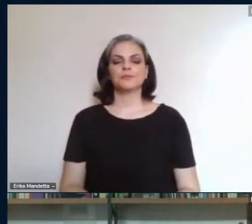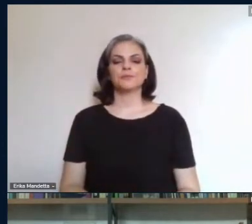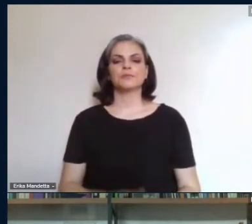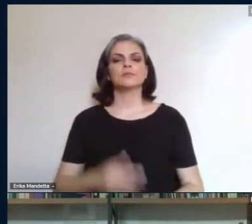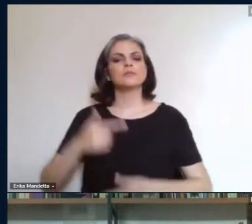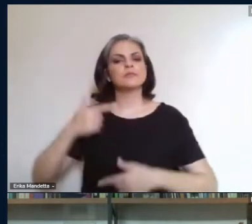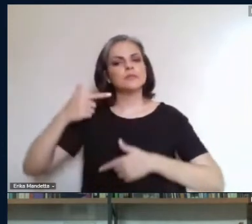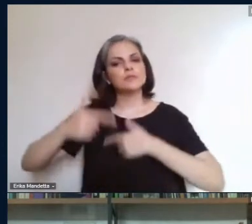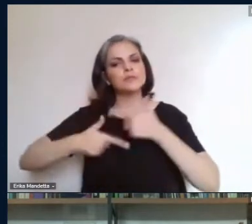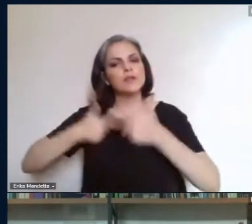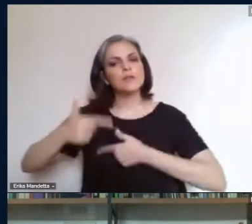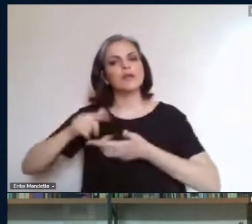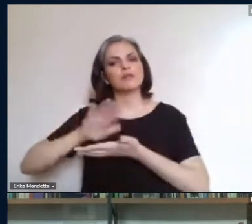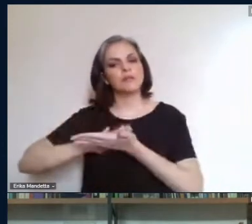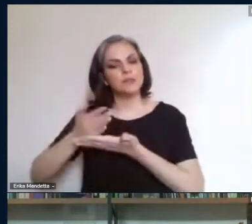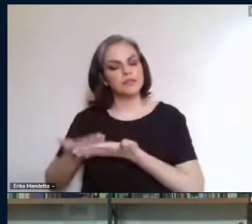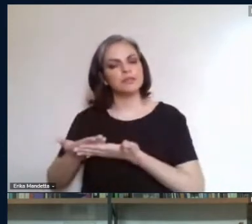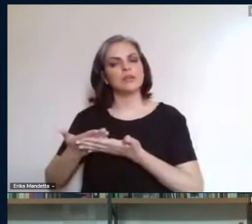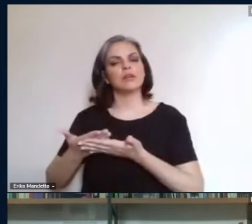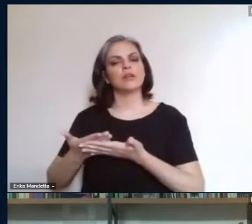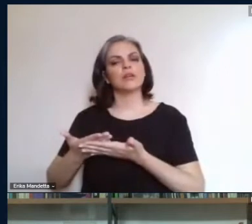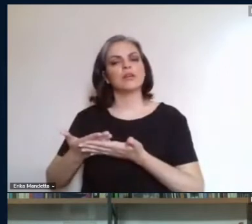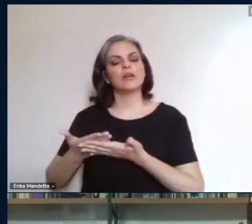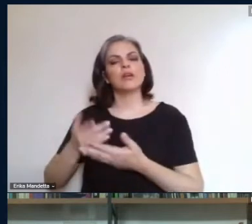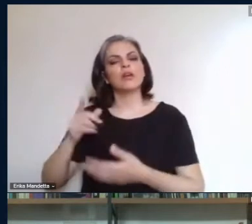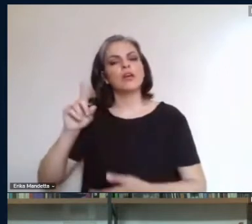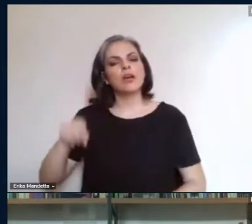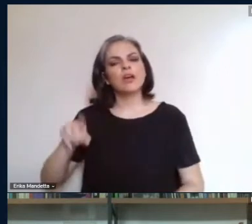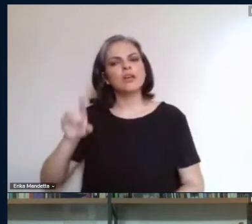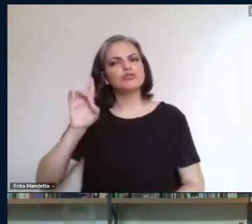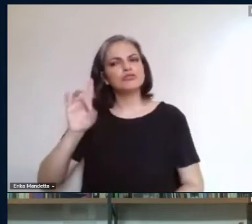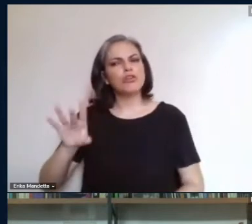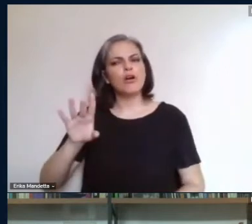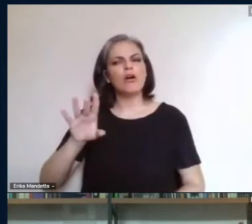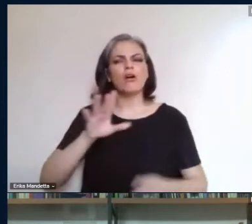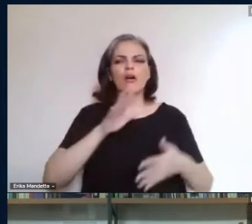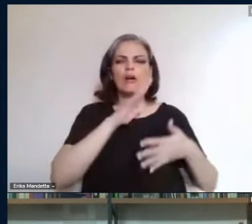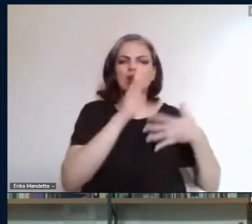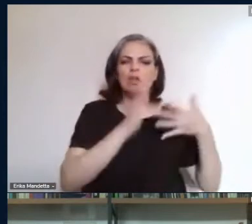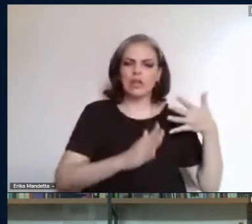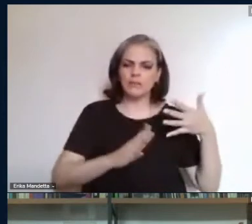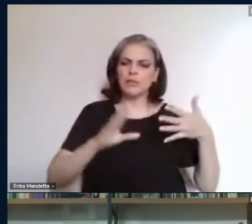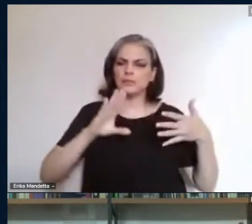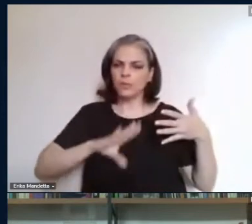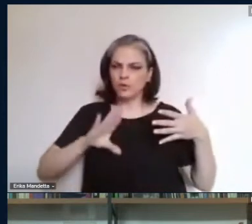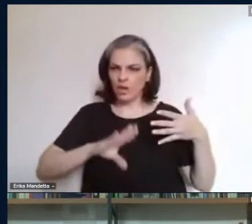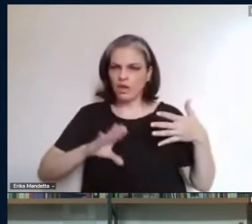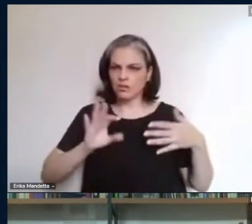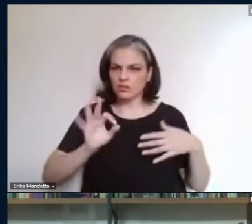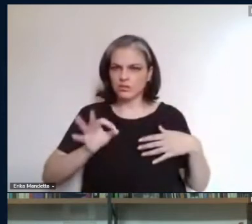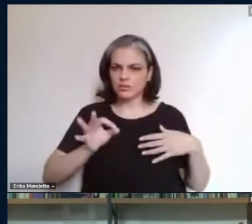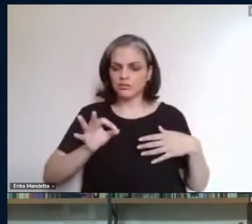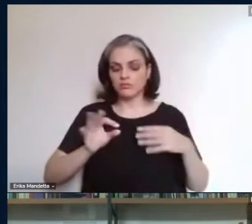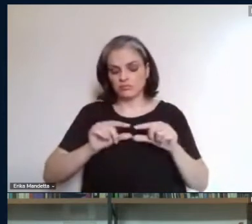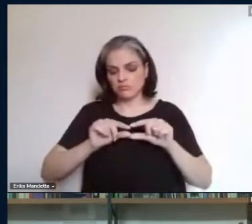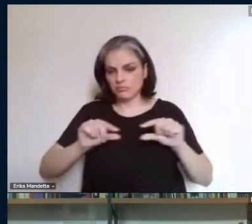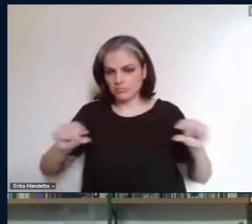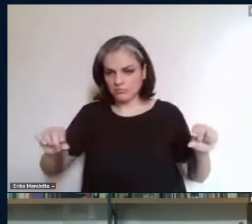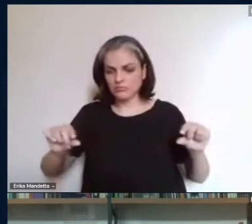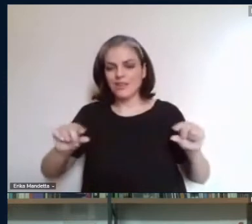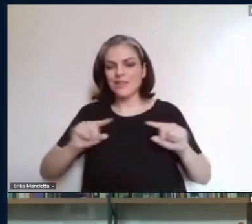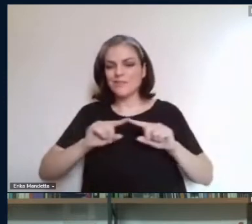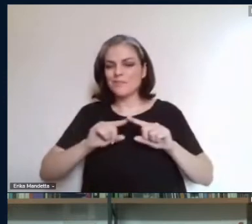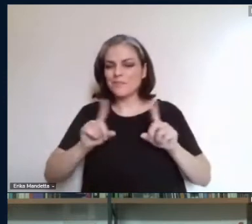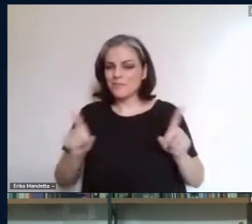refere-se apenas ao par libras português, mais uma notinha de rodapé, talvez